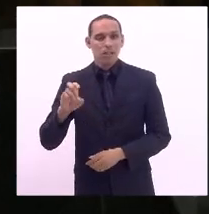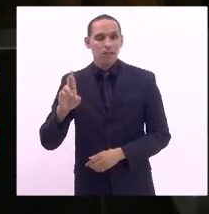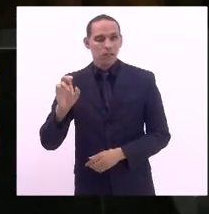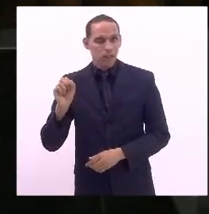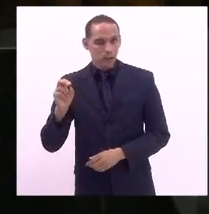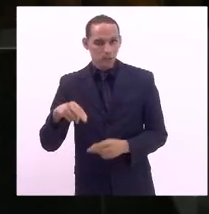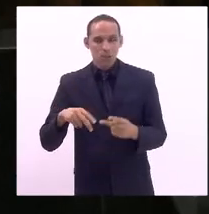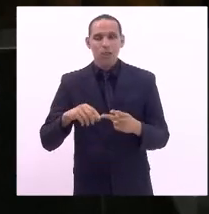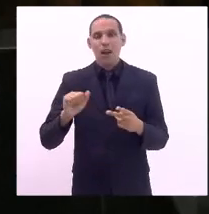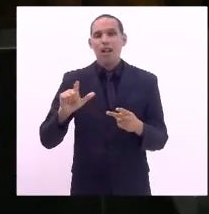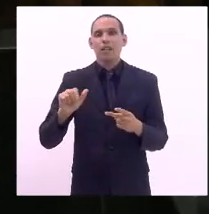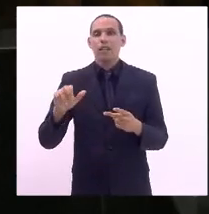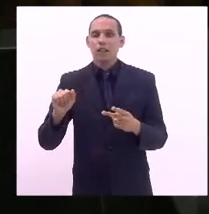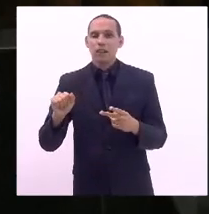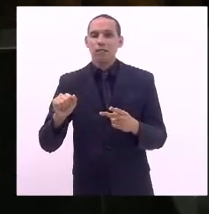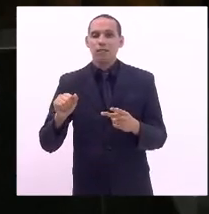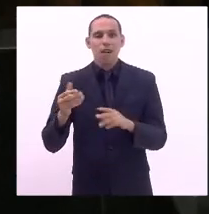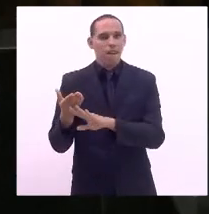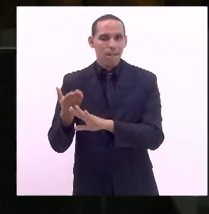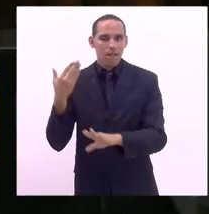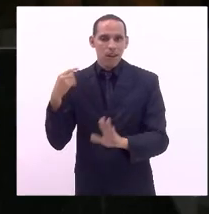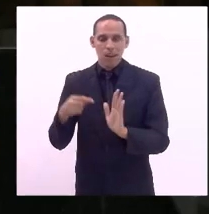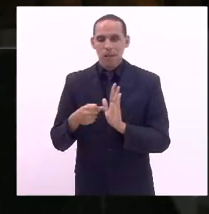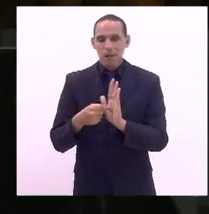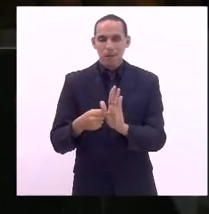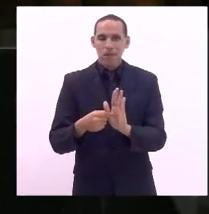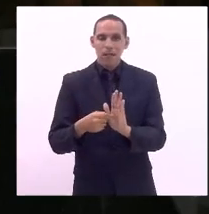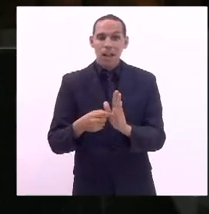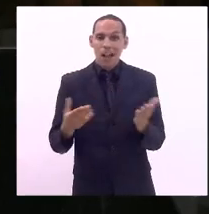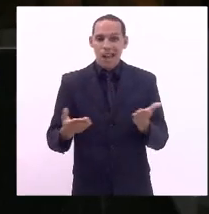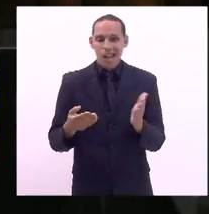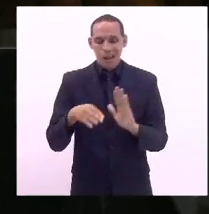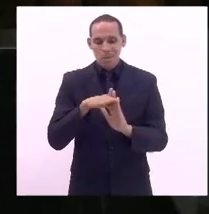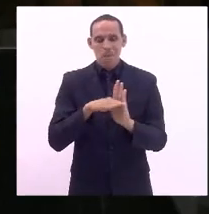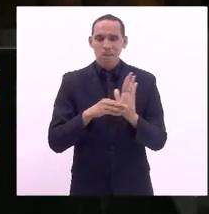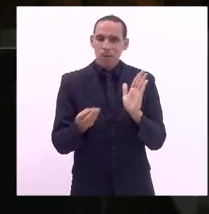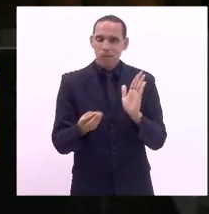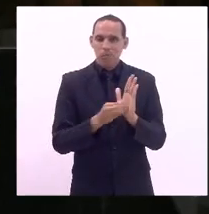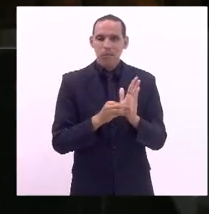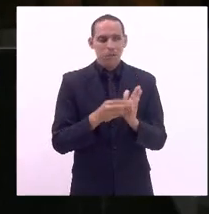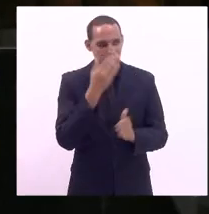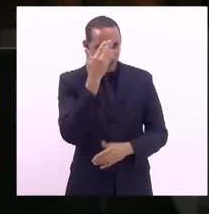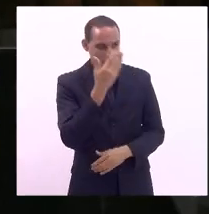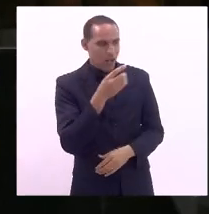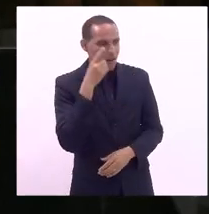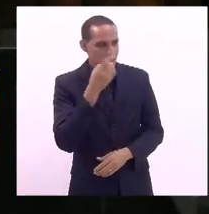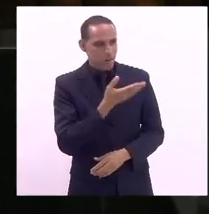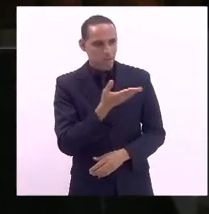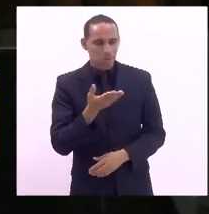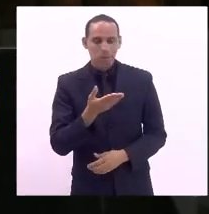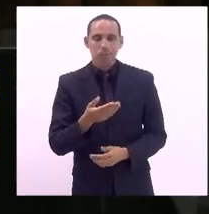antes desse, que veio a pauta, e a gente entrou num acordo. Então, muito obrigado aos dois deputados.